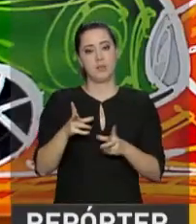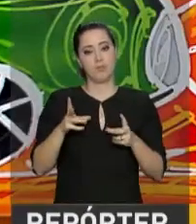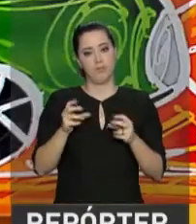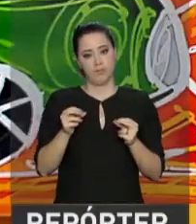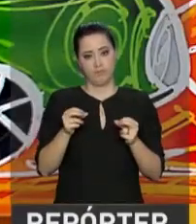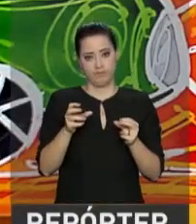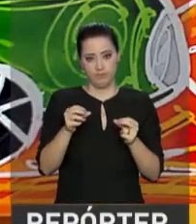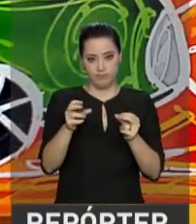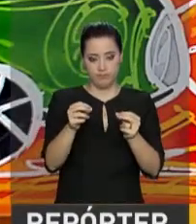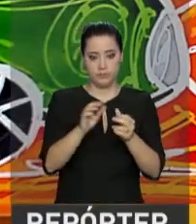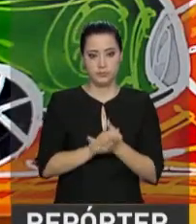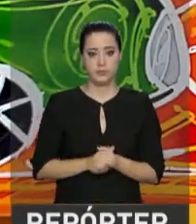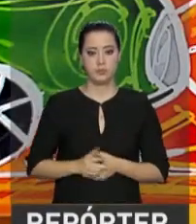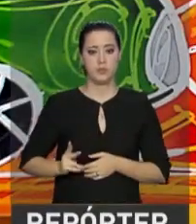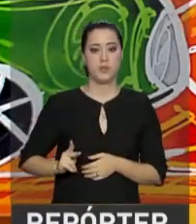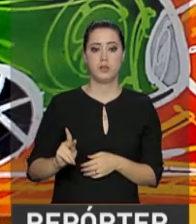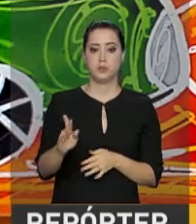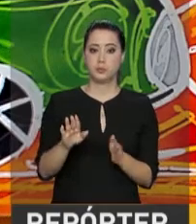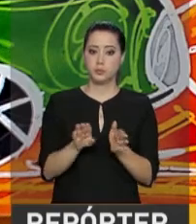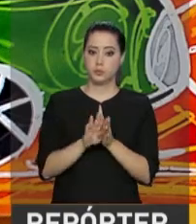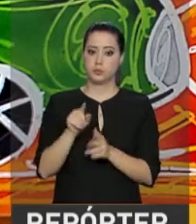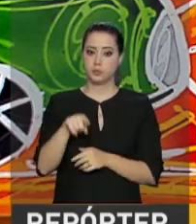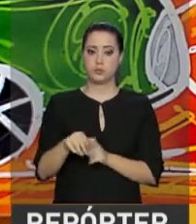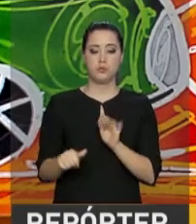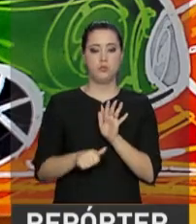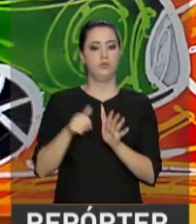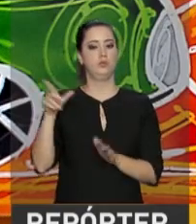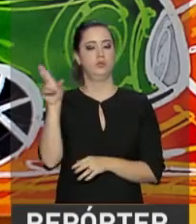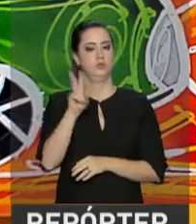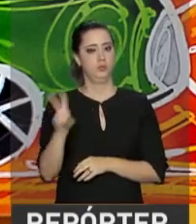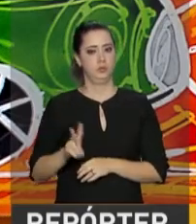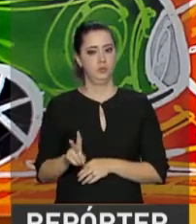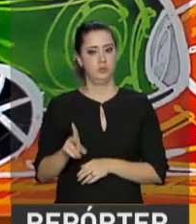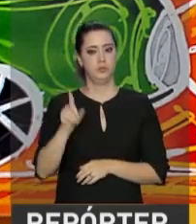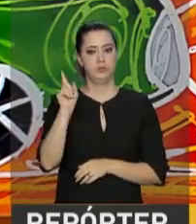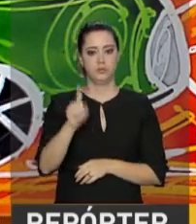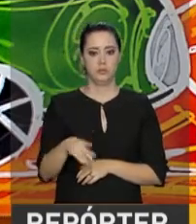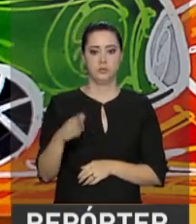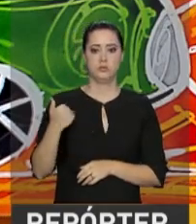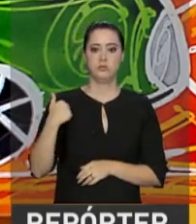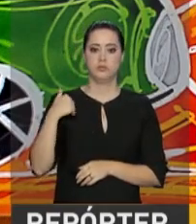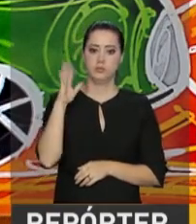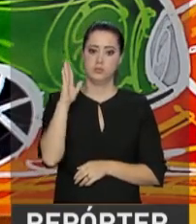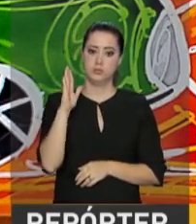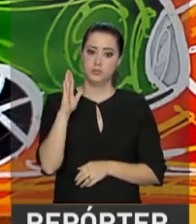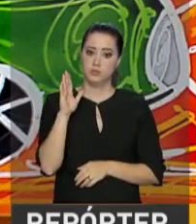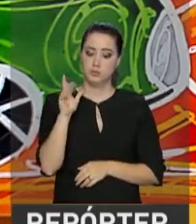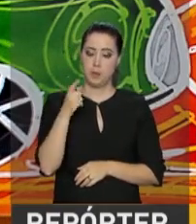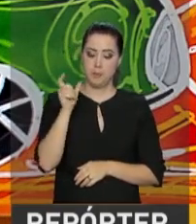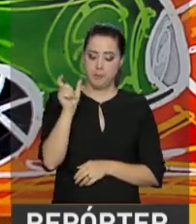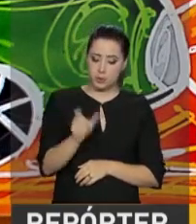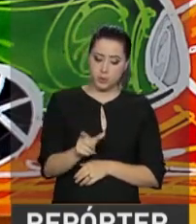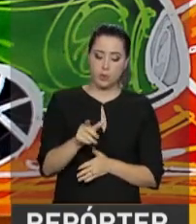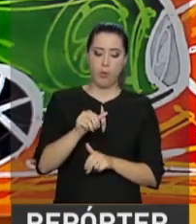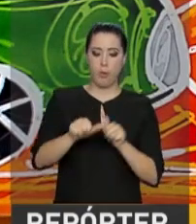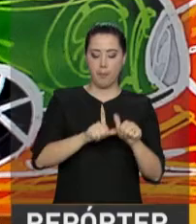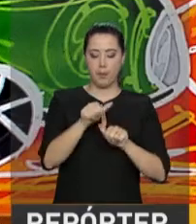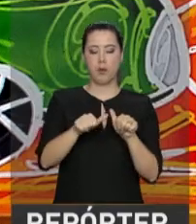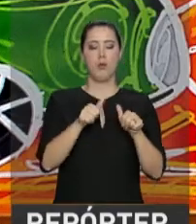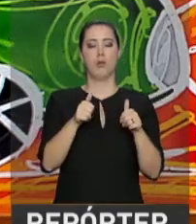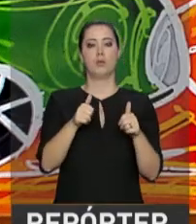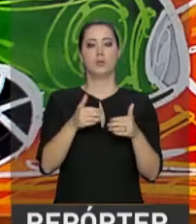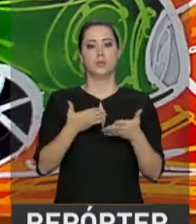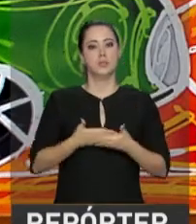eu venho aqui eu pra mim é como se fosse a primeira acho que se torna uma pessoa mais de uma maior empatia